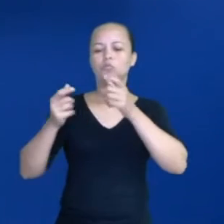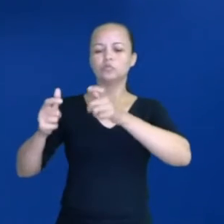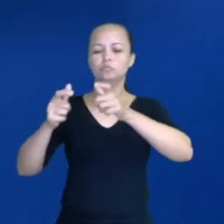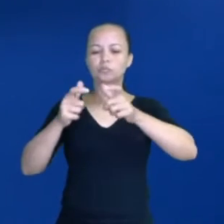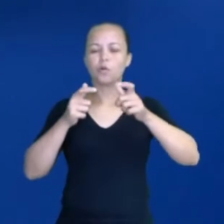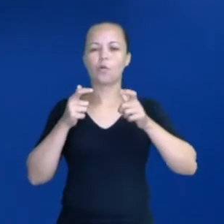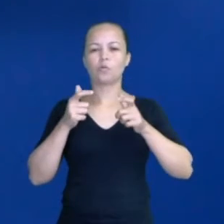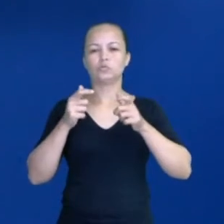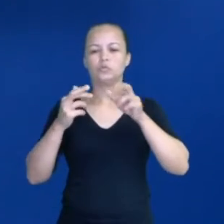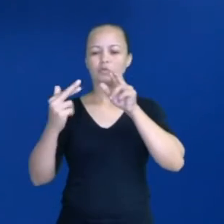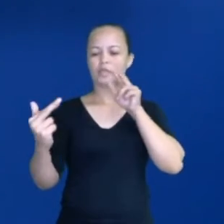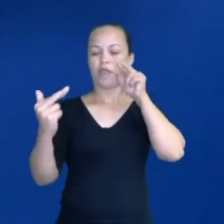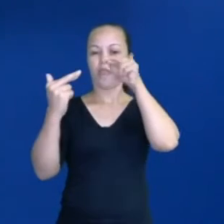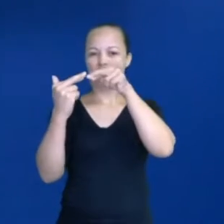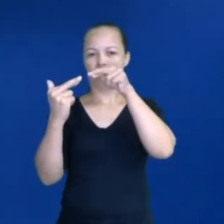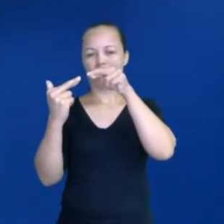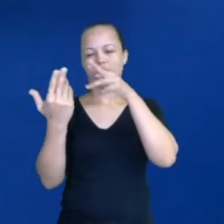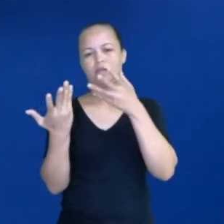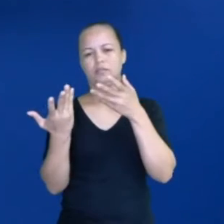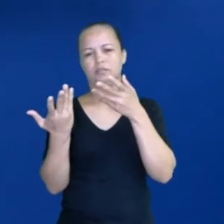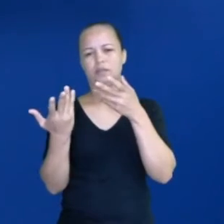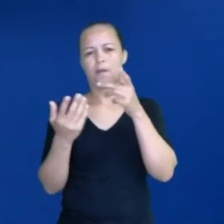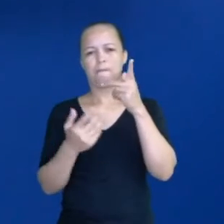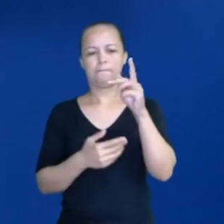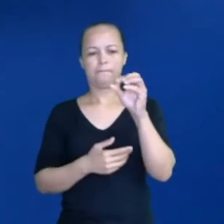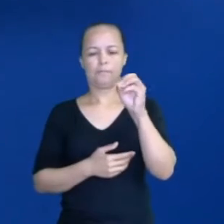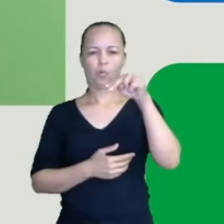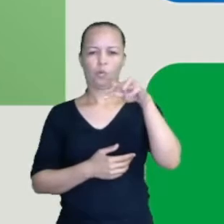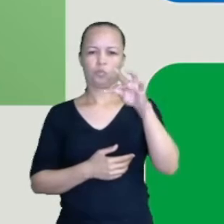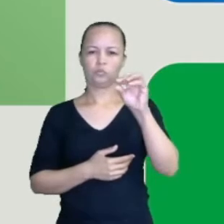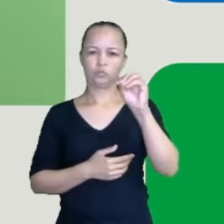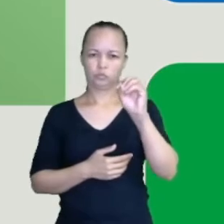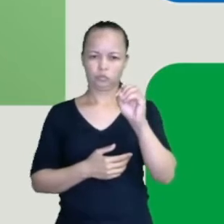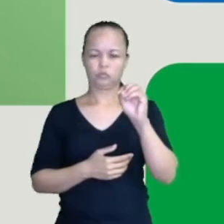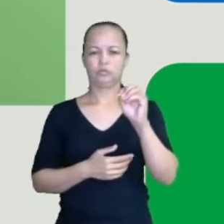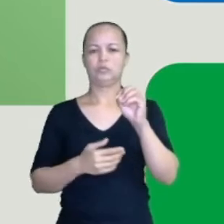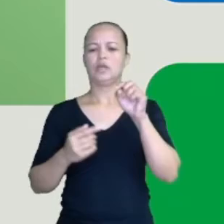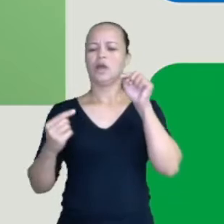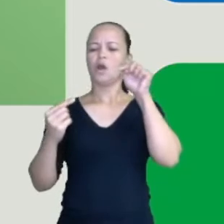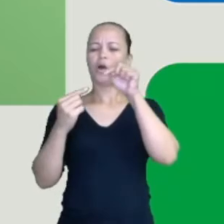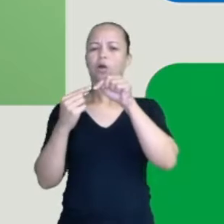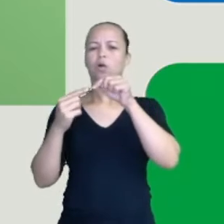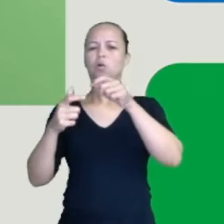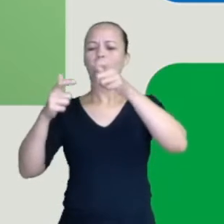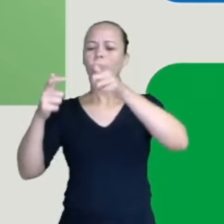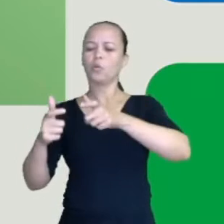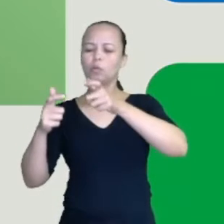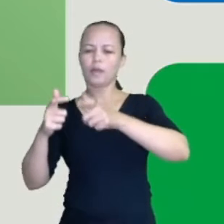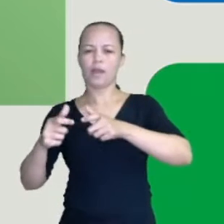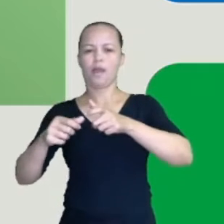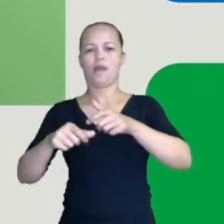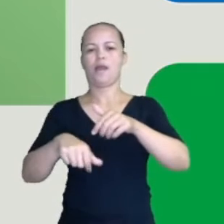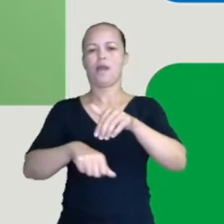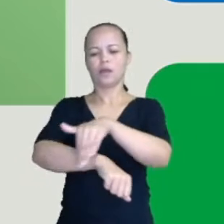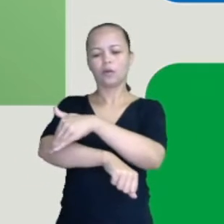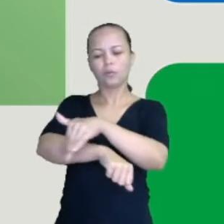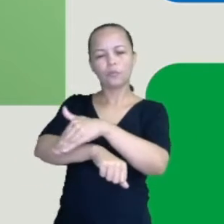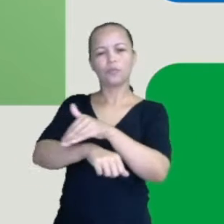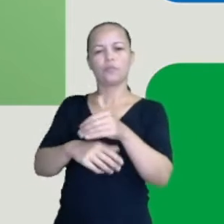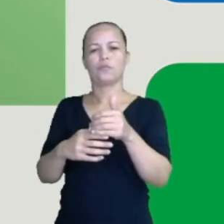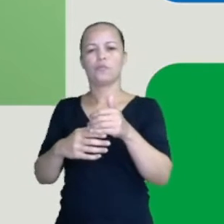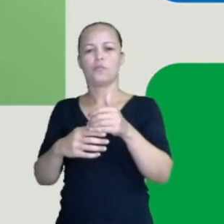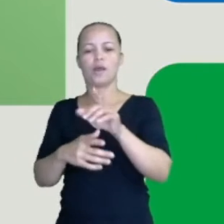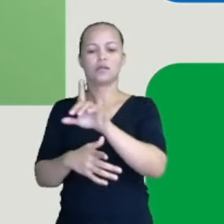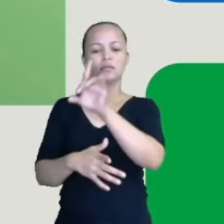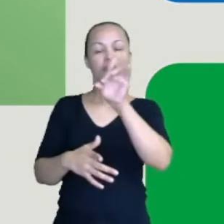de referência. Ponto de referência: lugar, endereço, data ou acontecimento